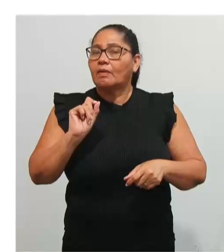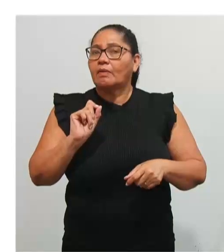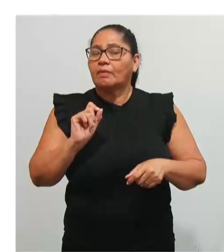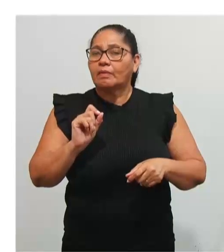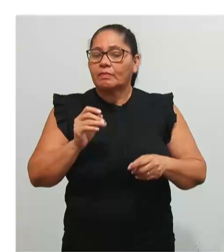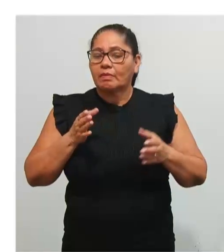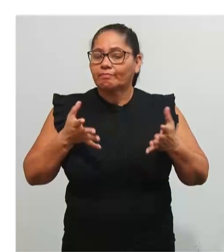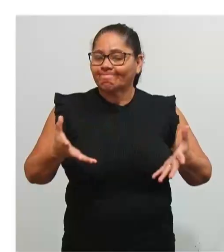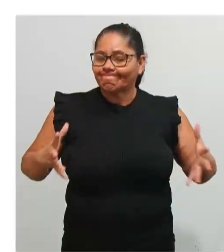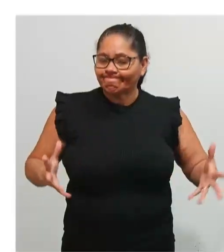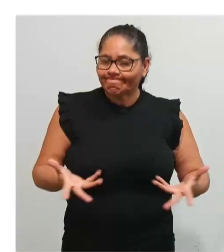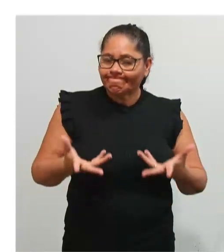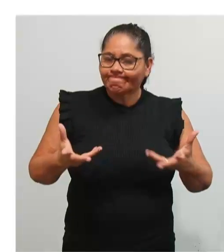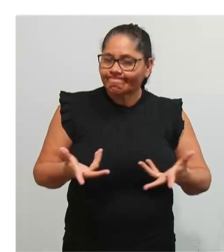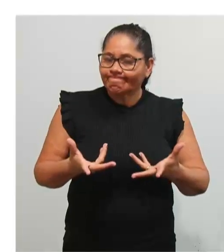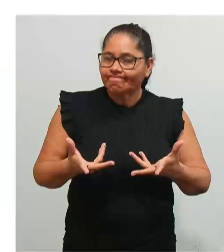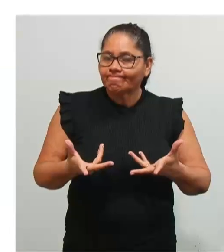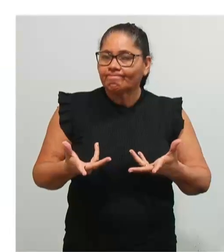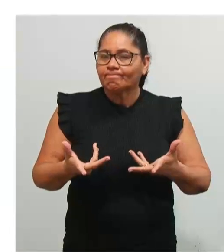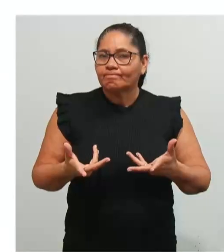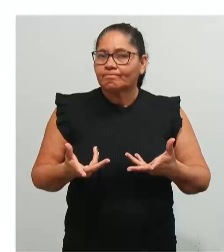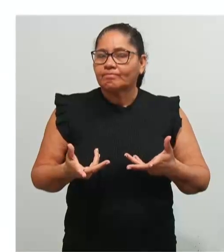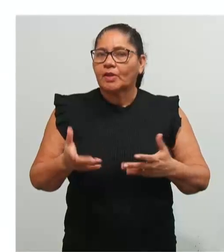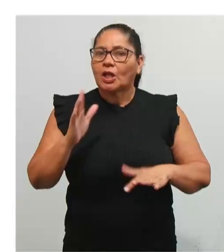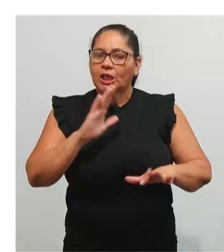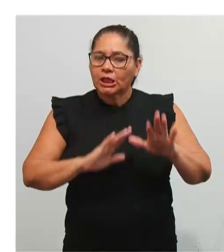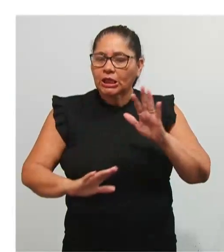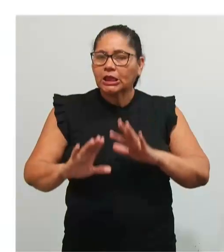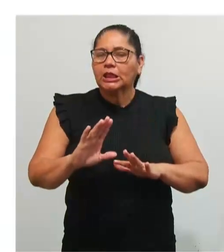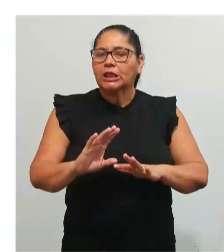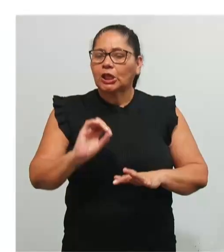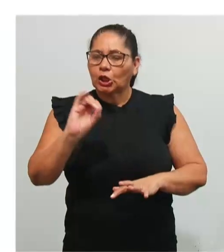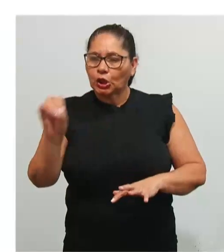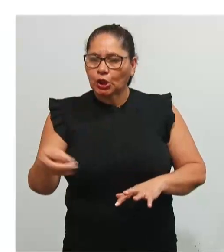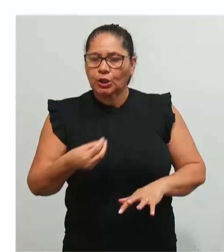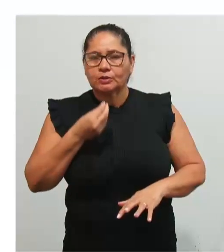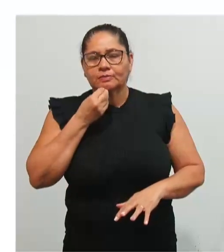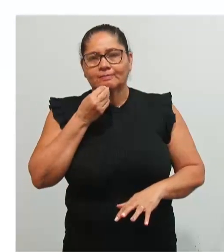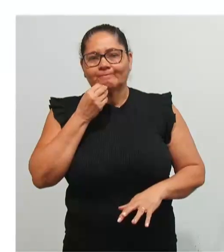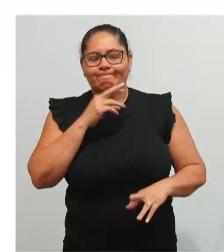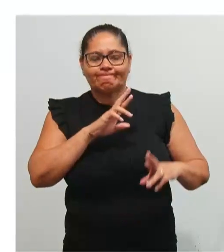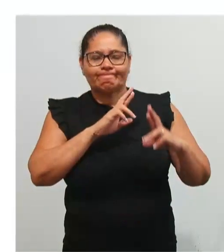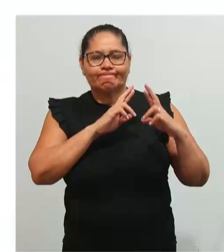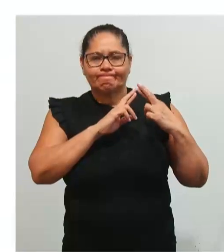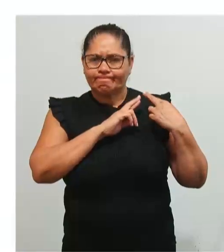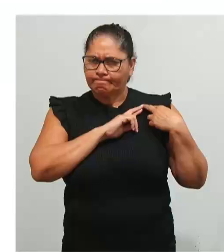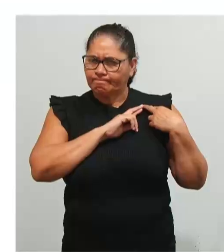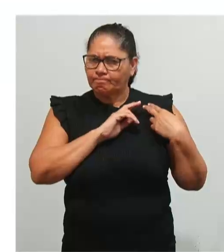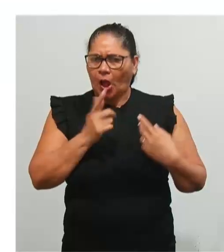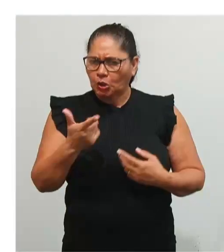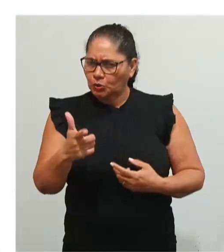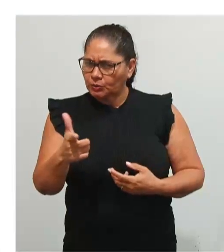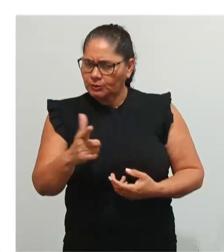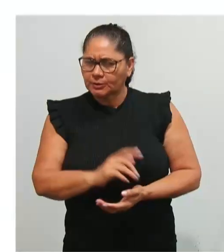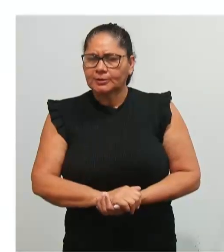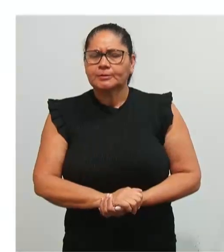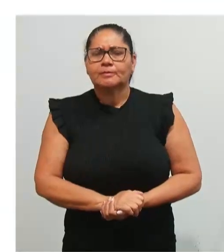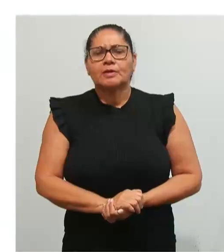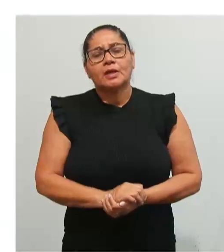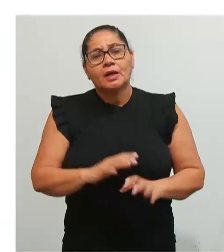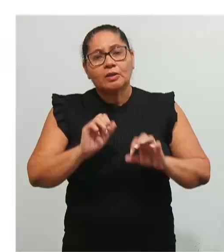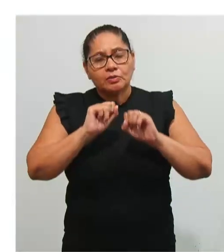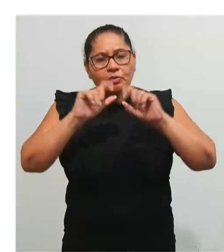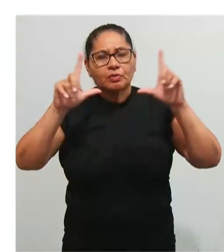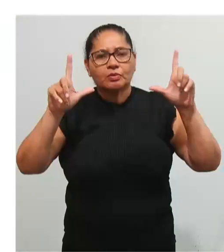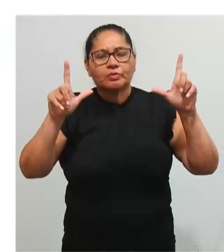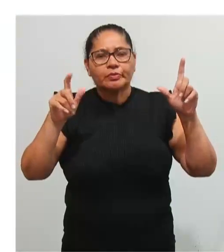os agentes públicos a interagir de maneira oportunista ou irresponsável. Essa é a razão pela qual a transparência permite o